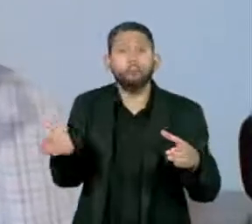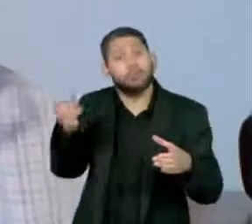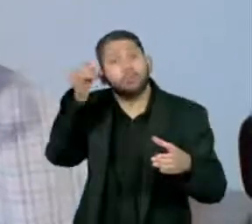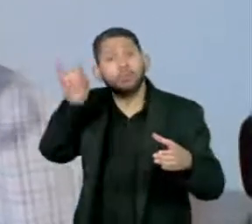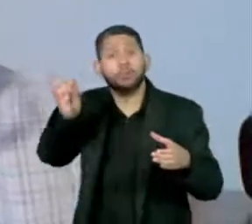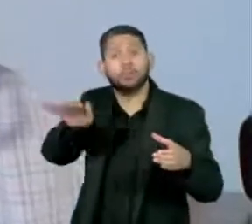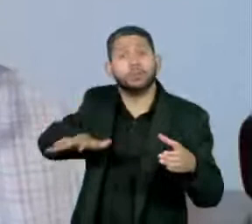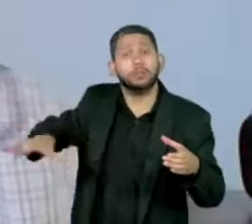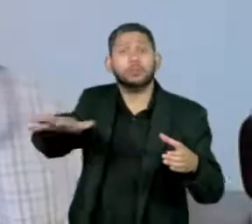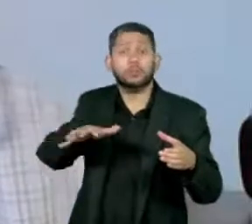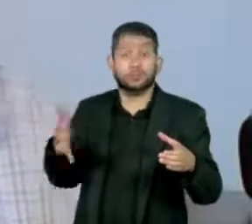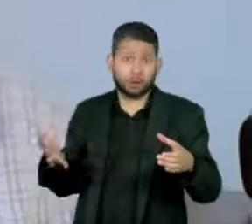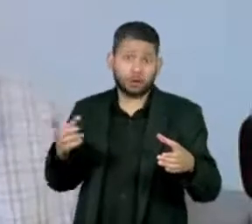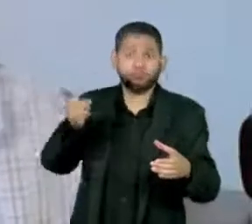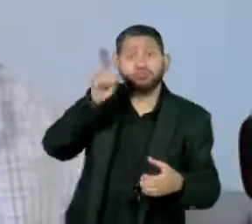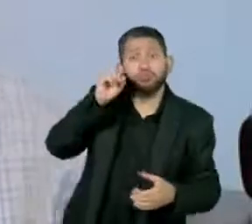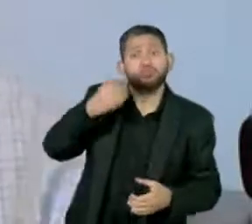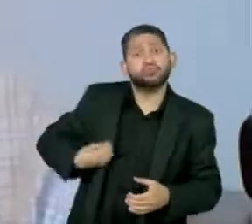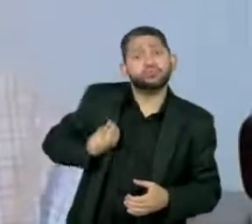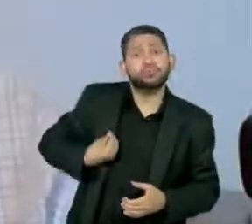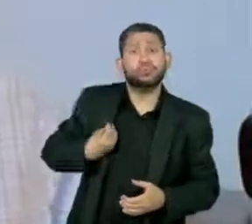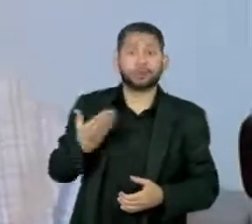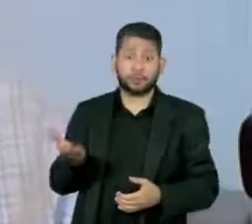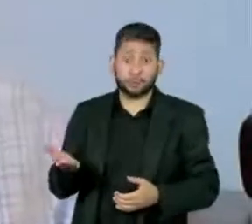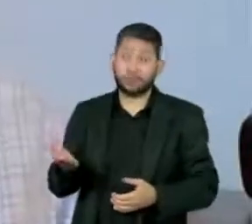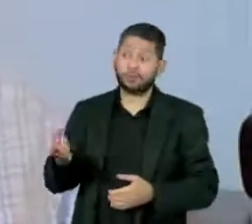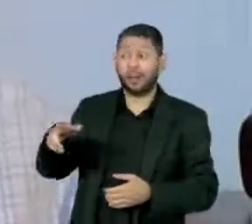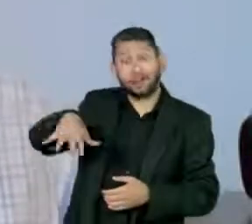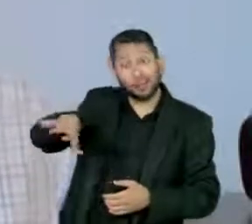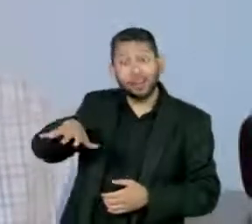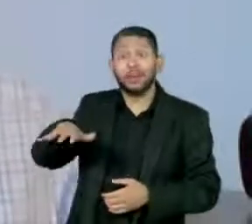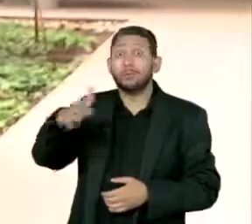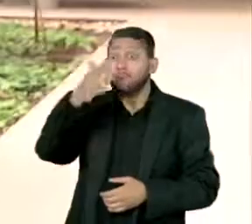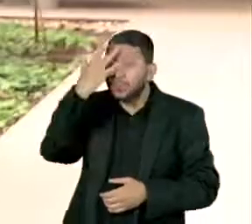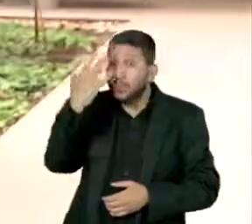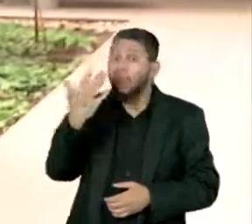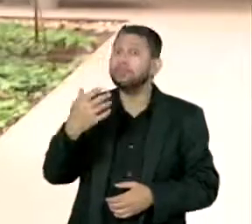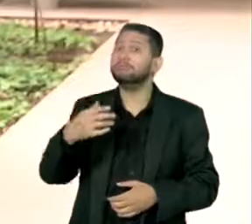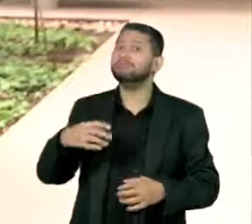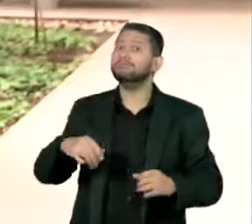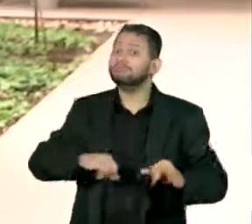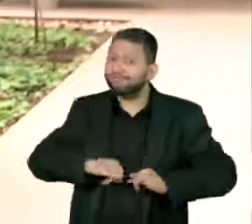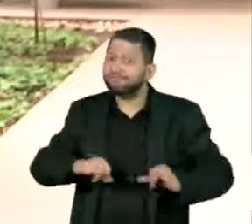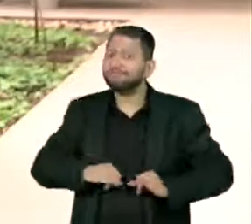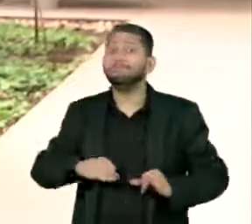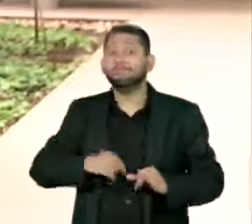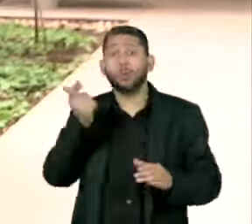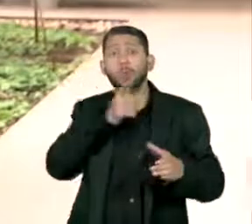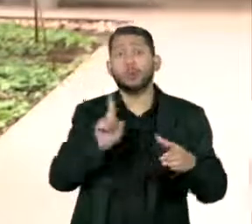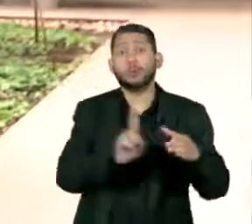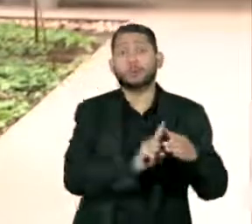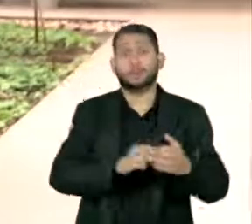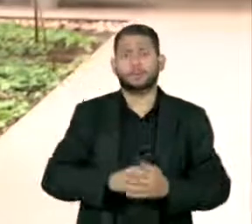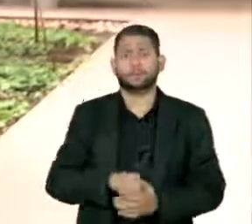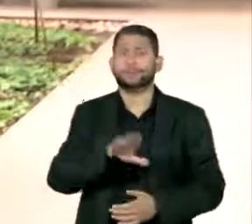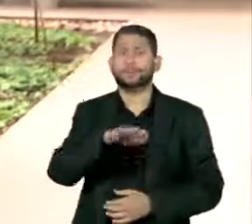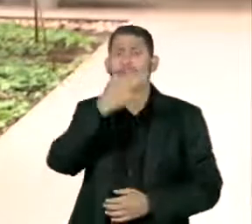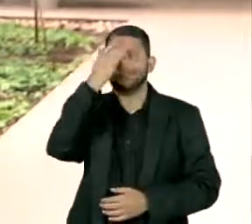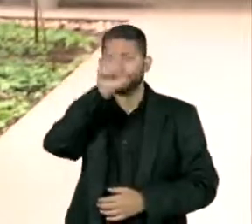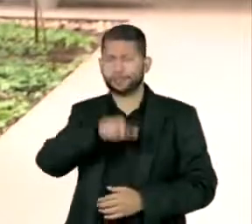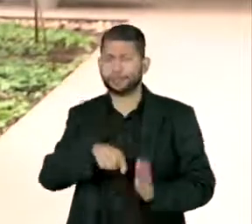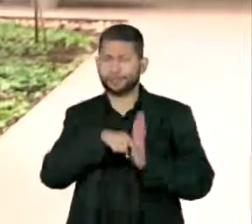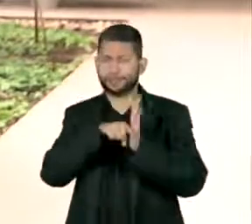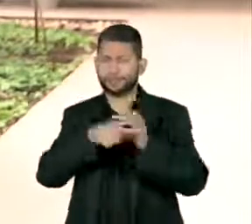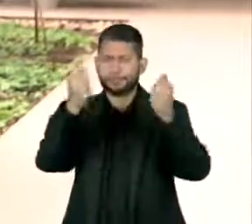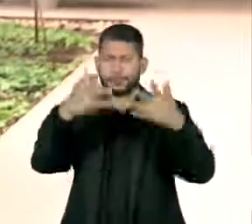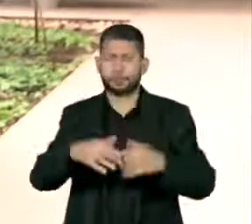inerentes ao cotidiano, especialmente de indivíduos mais vulneráveis. Mas especialistas alertam, não basta ampliar o tempo